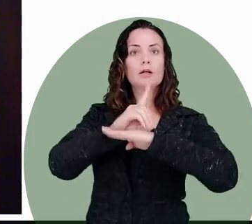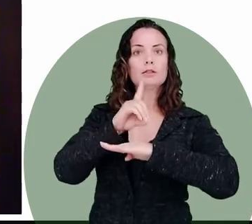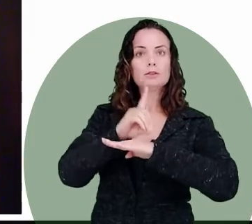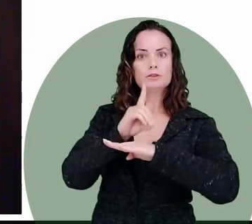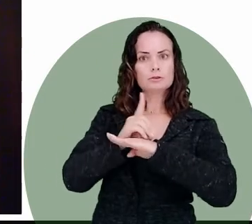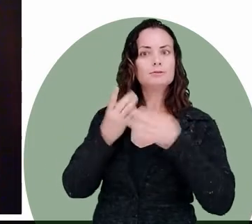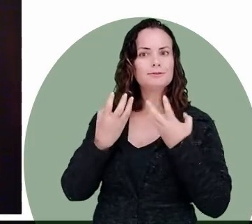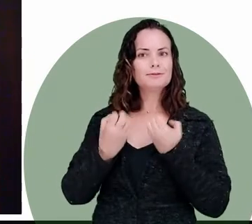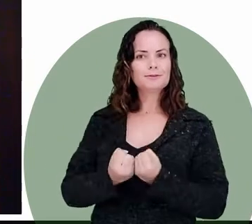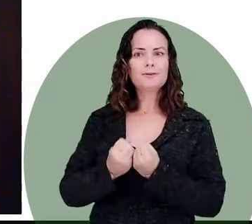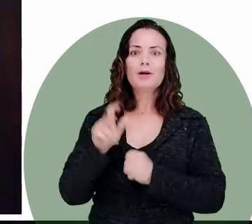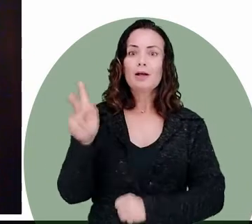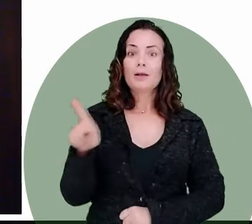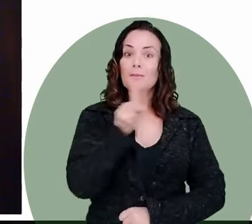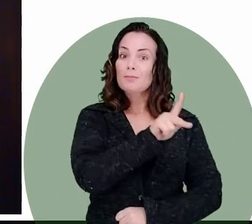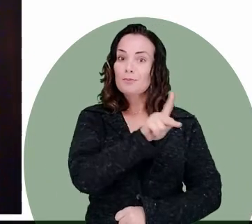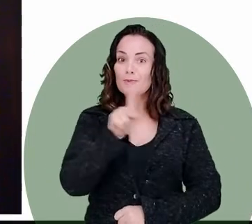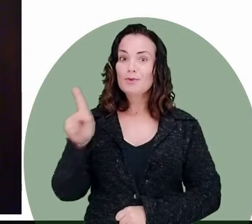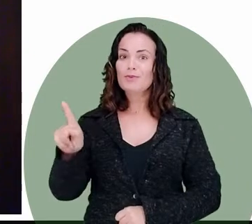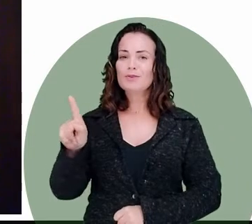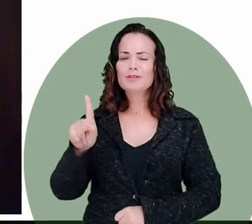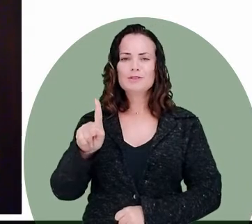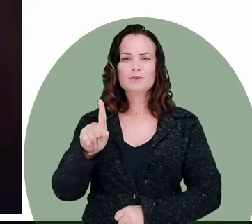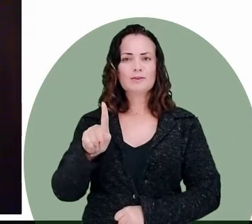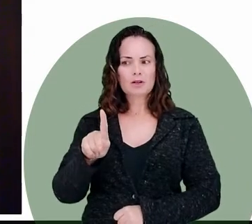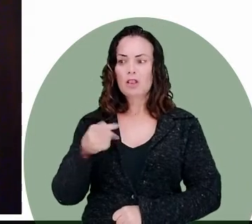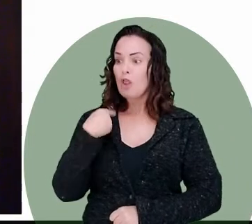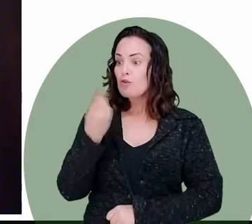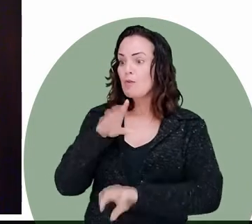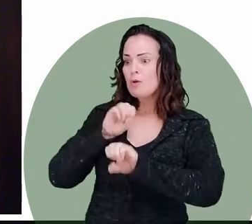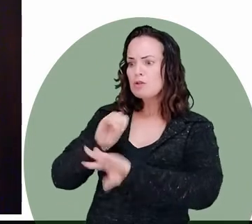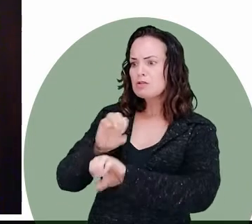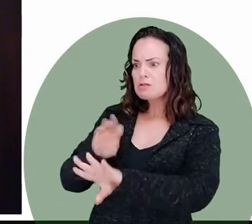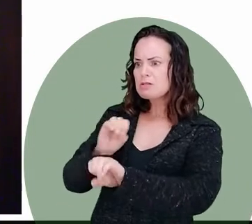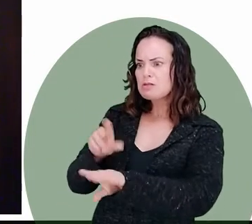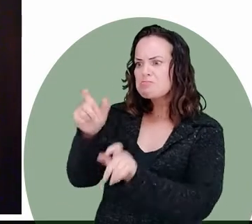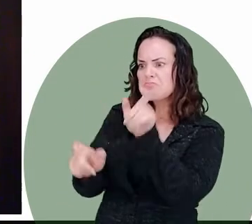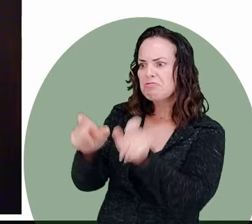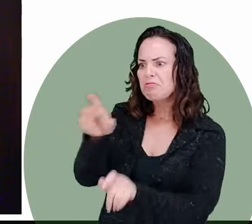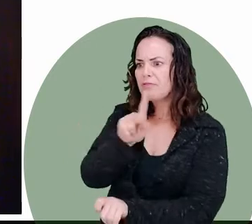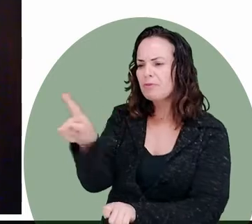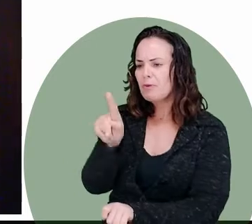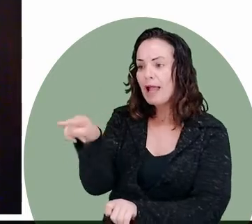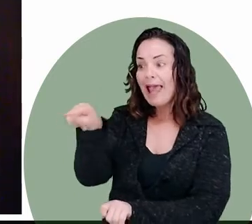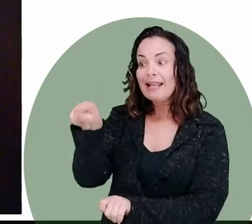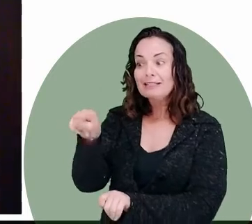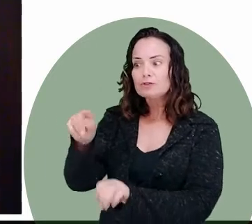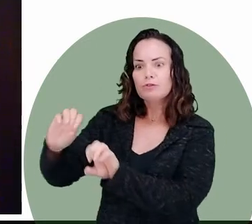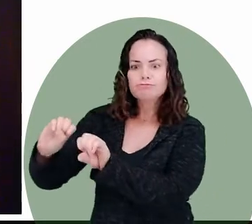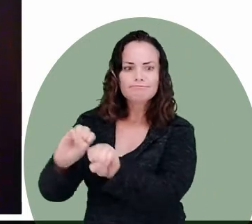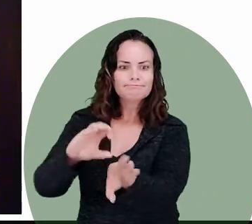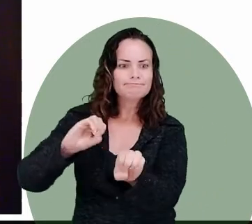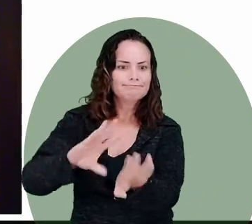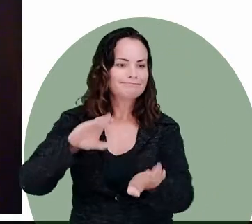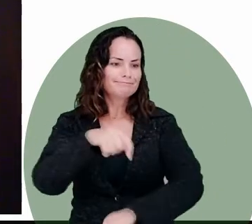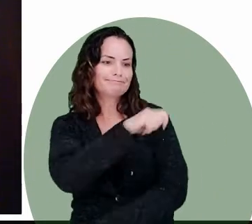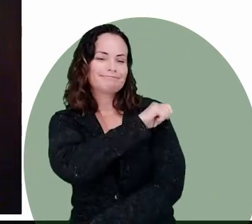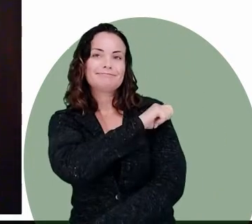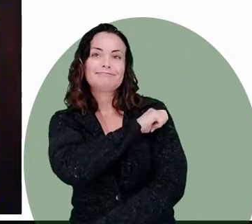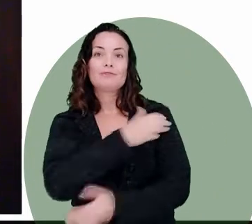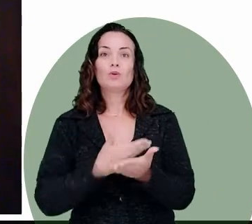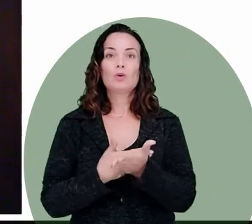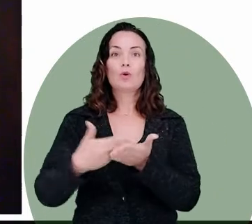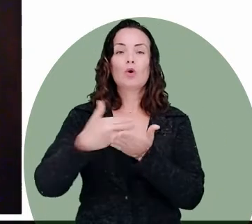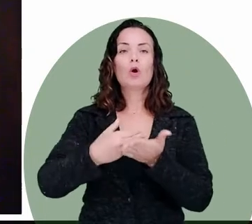abarcou e as professoras, a gente foi formando as professoras, e elas foram trabalhando com os alunos. Era um misto de